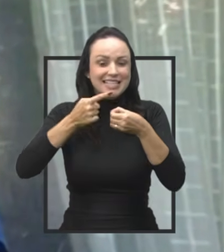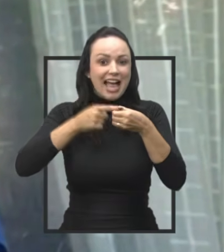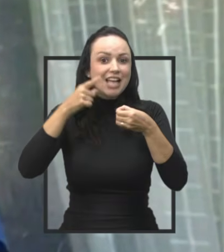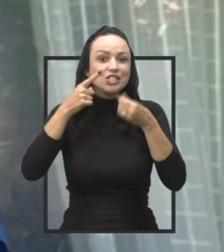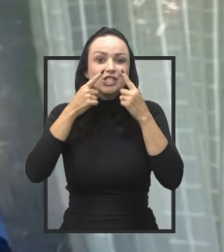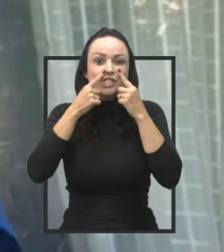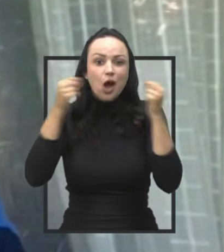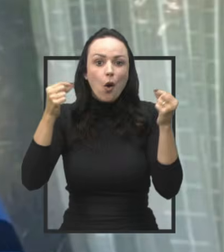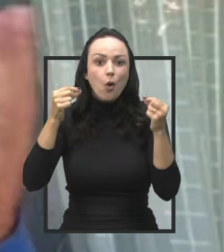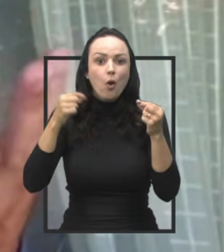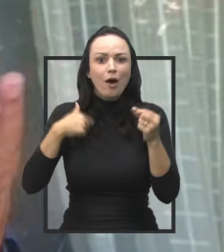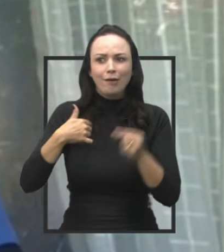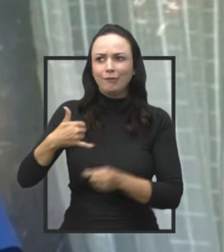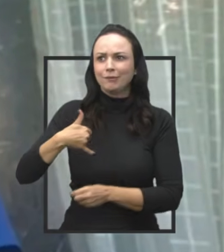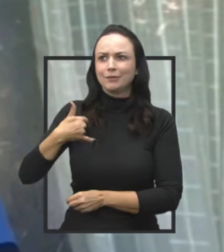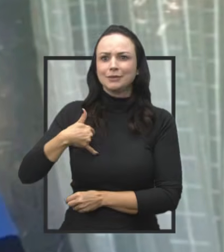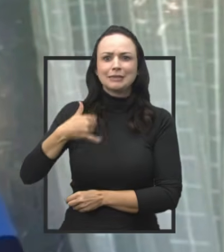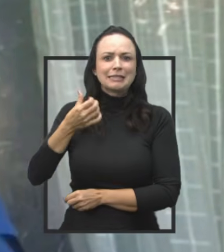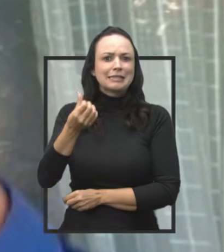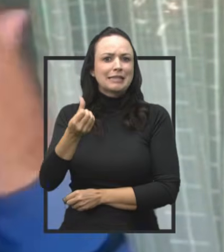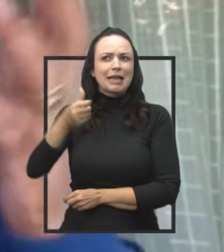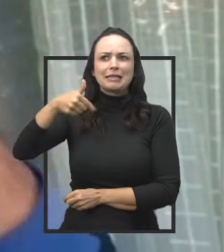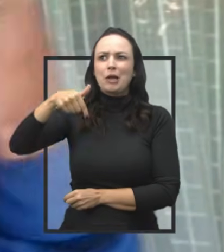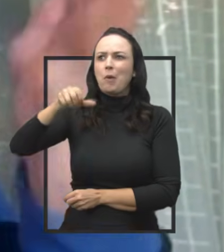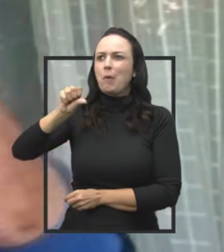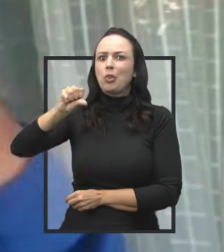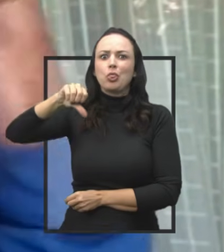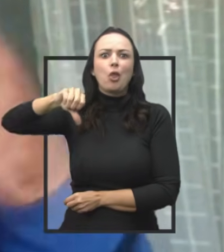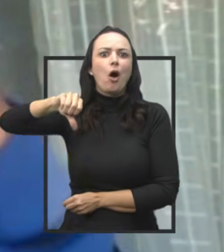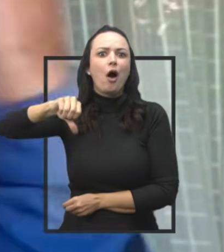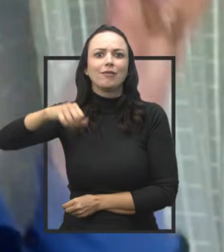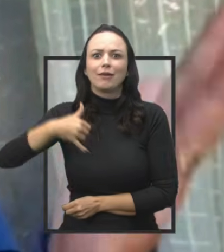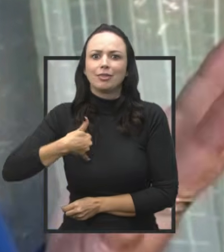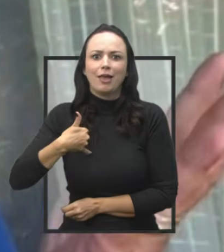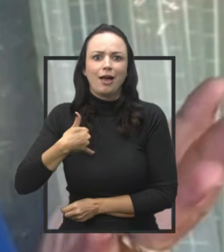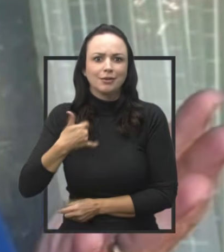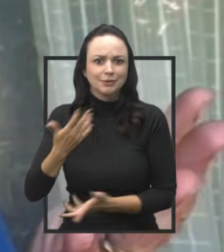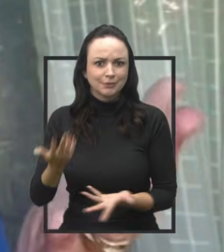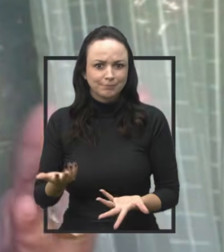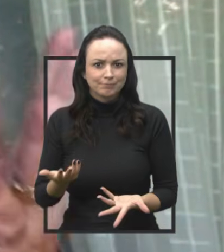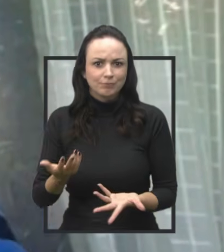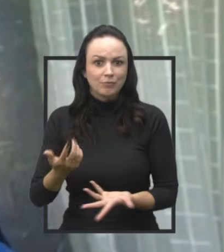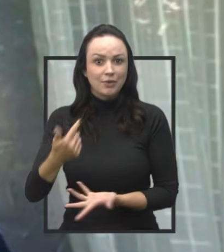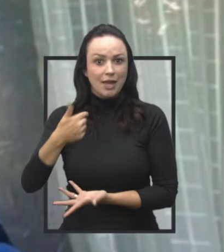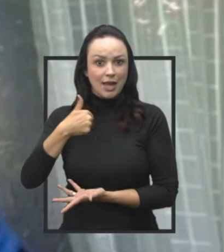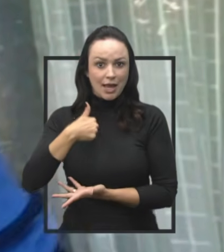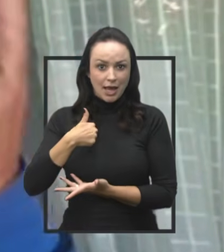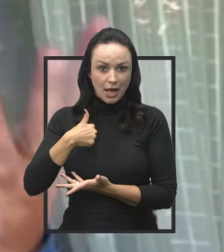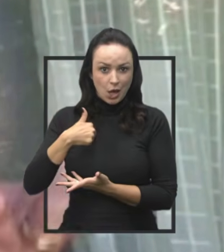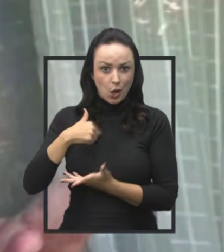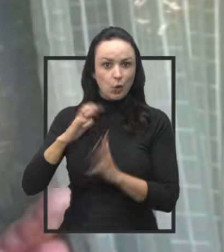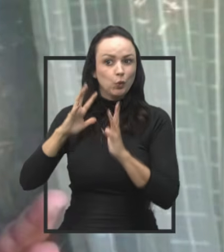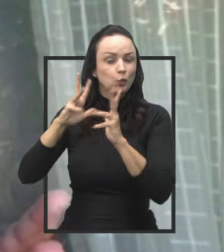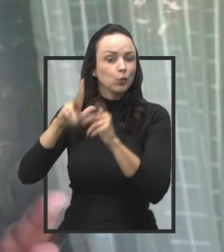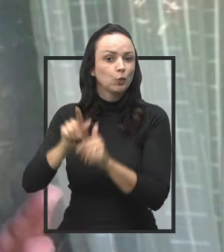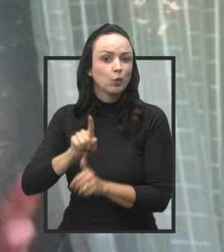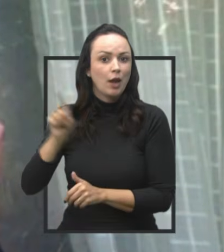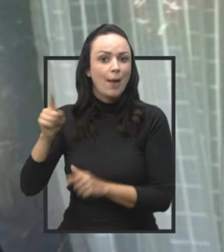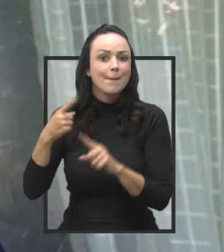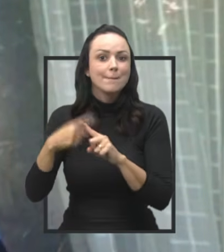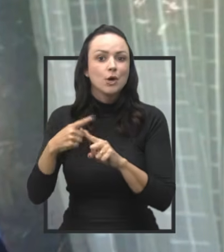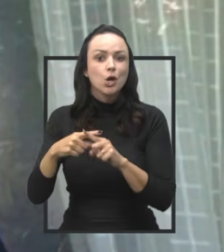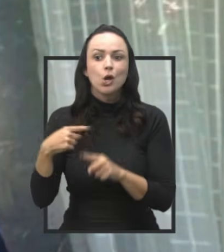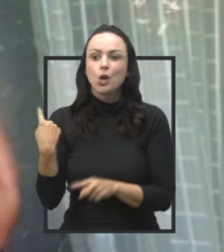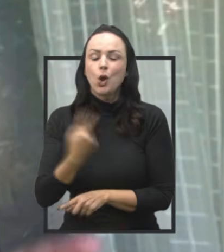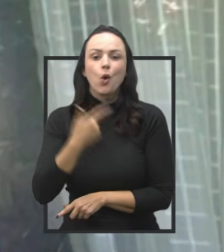cidade de Jaú quando eu tinha 6, 7, 8, 9 anos de idade, eu e todo mundo de lá.